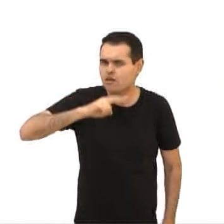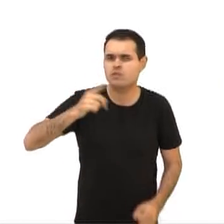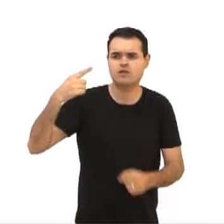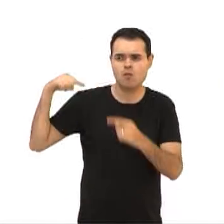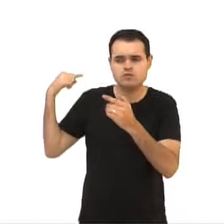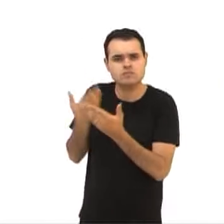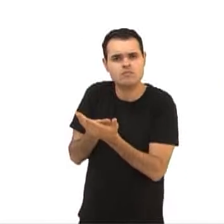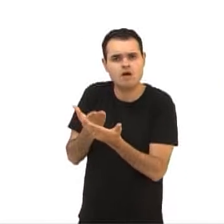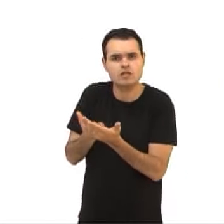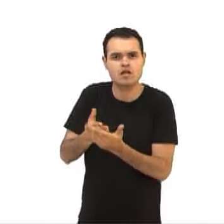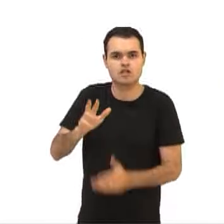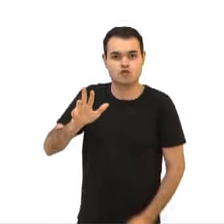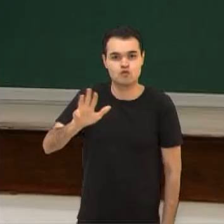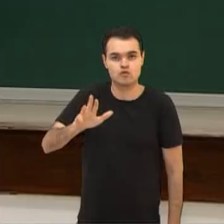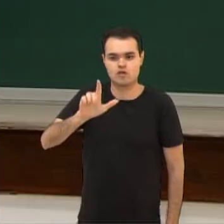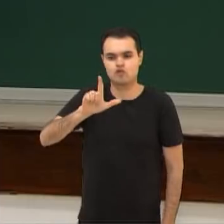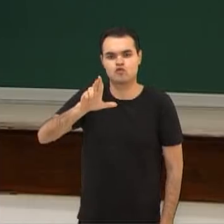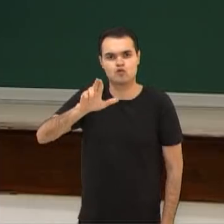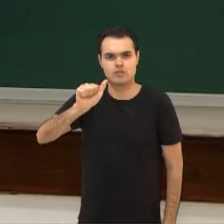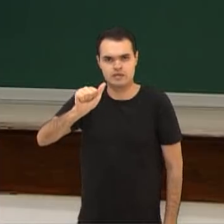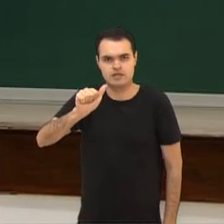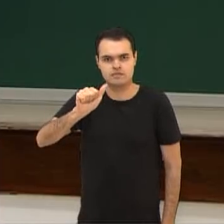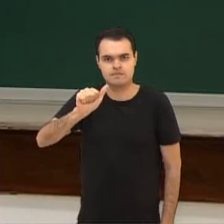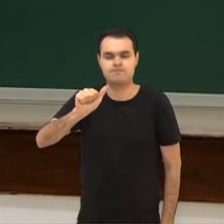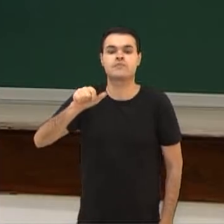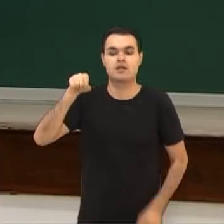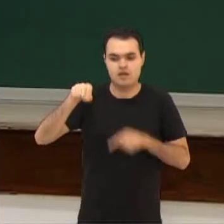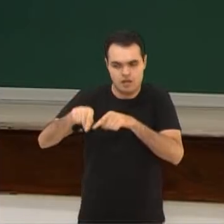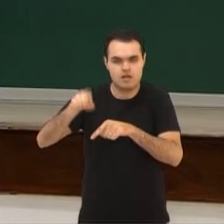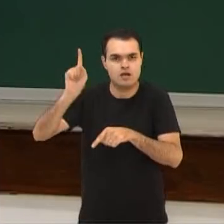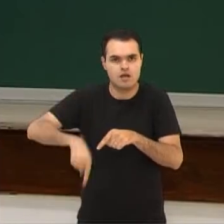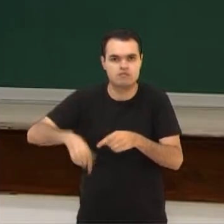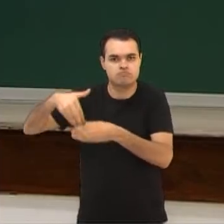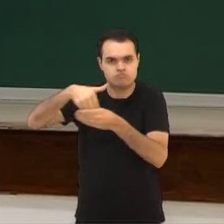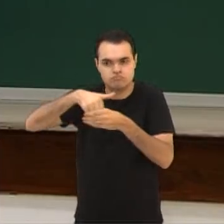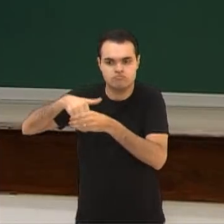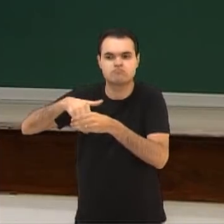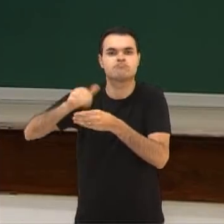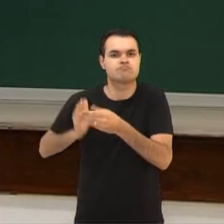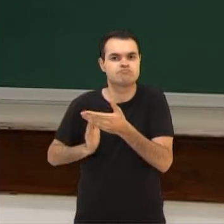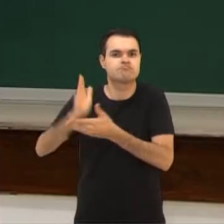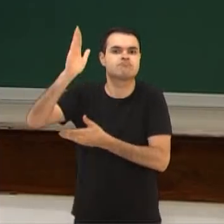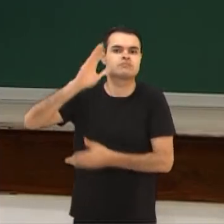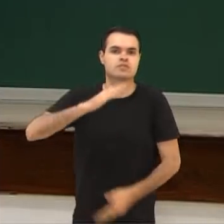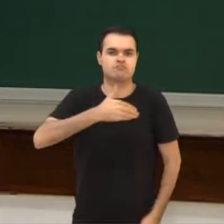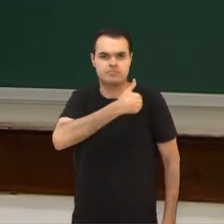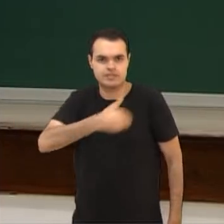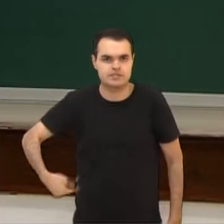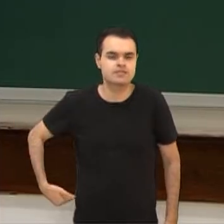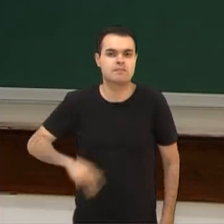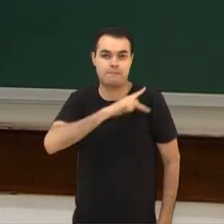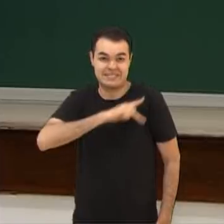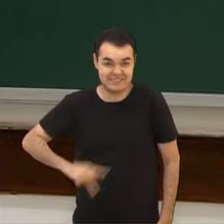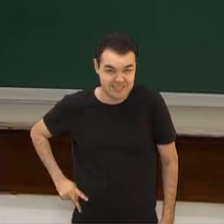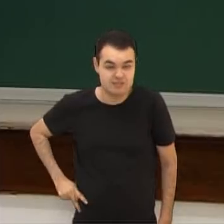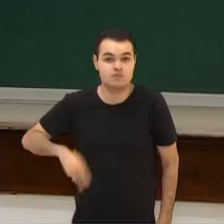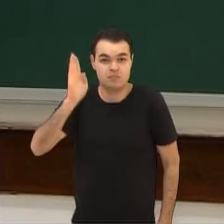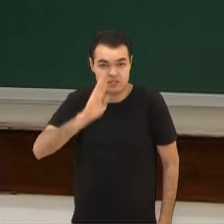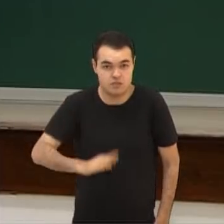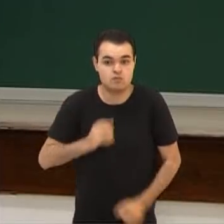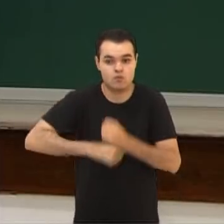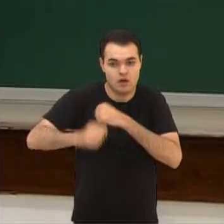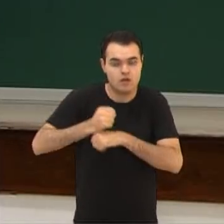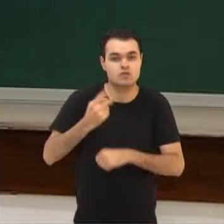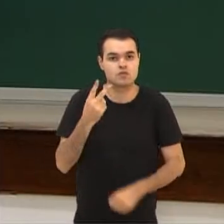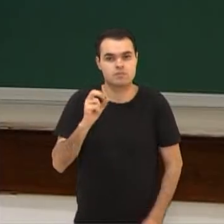vimos que Luiz Inácio Lula da Silva foi eleito presidente do Brasil em 2002. Você viu ainda que